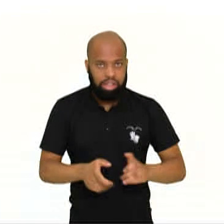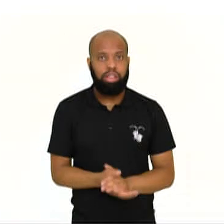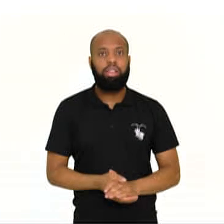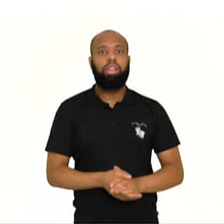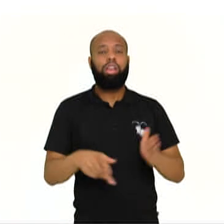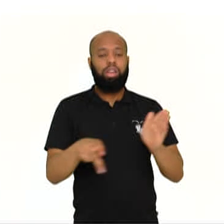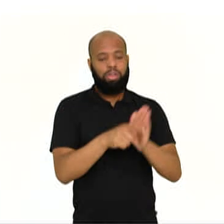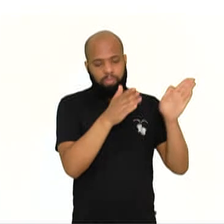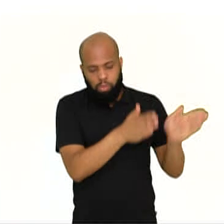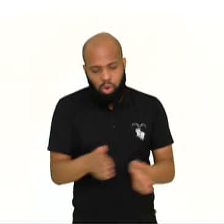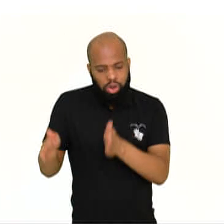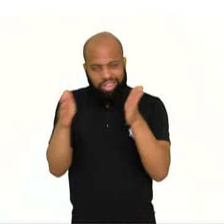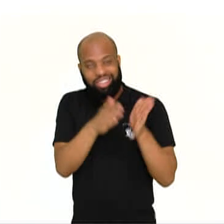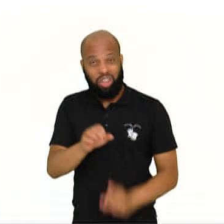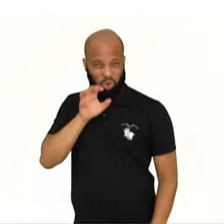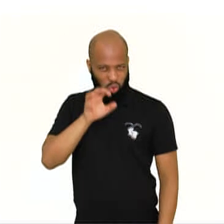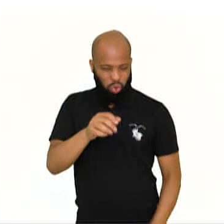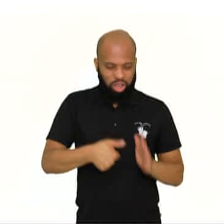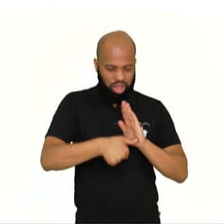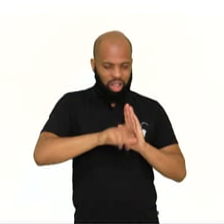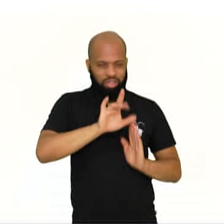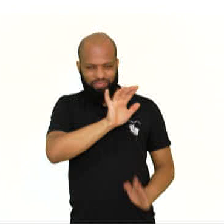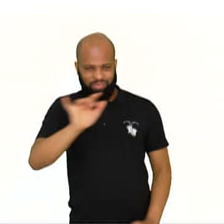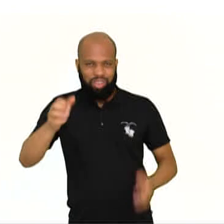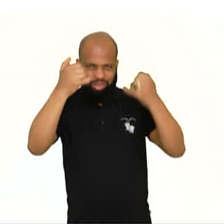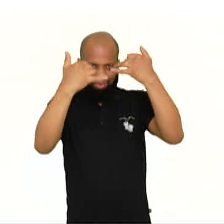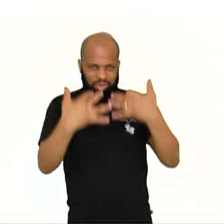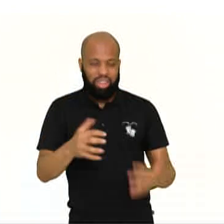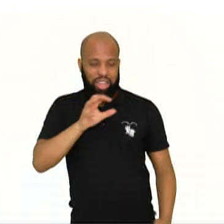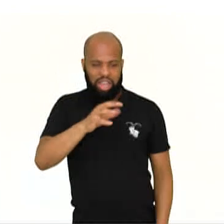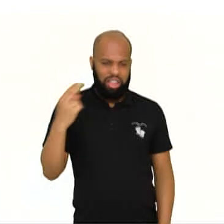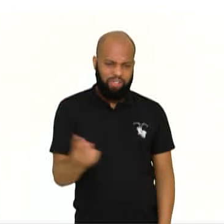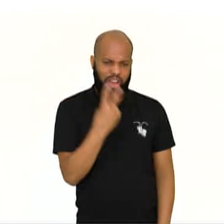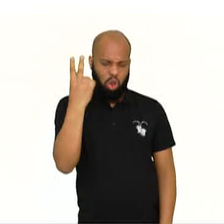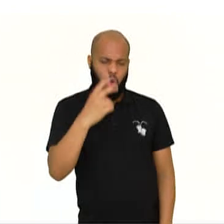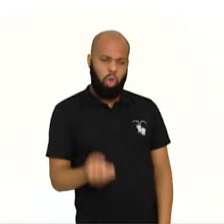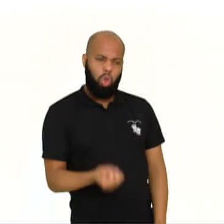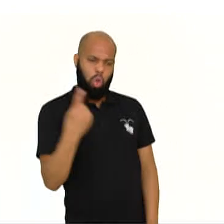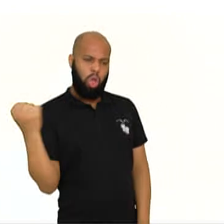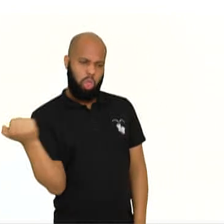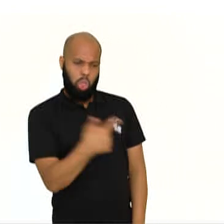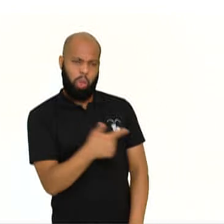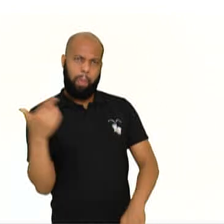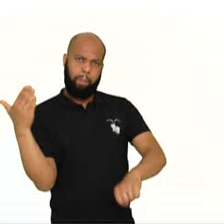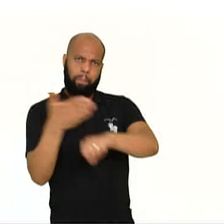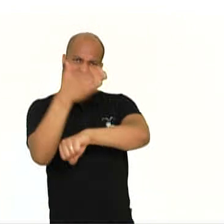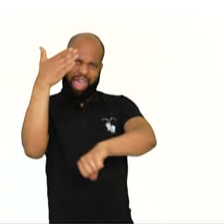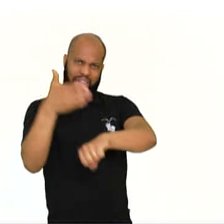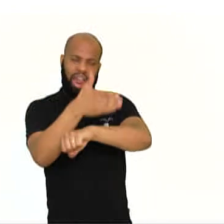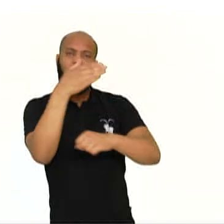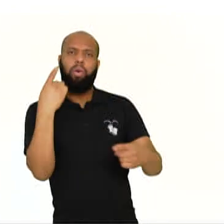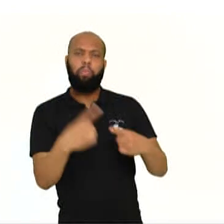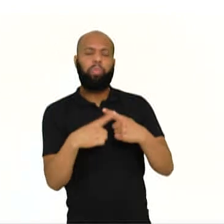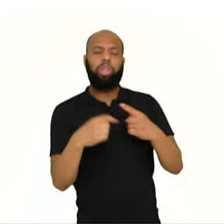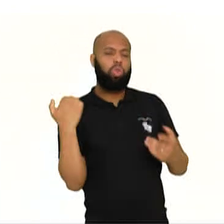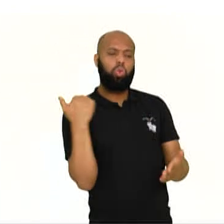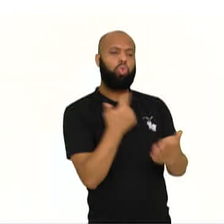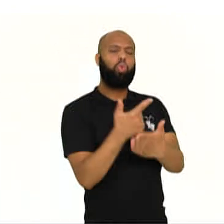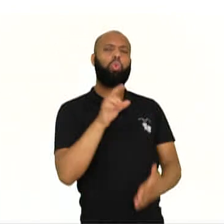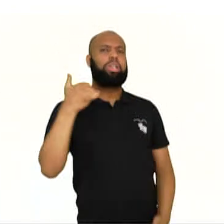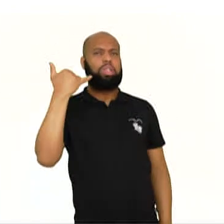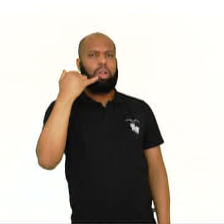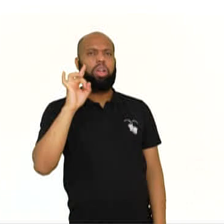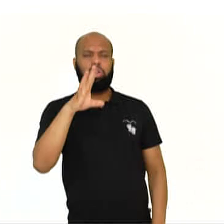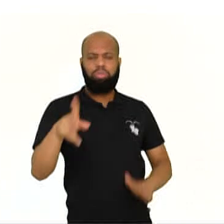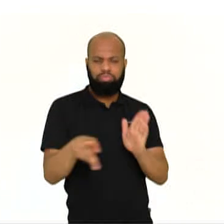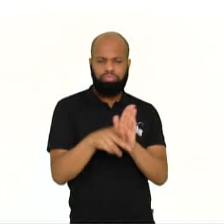No processo de fetichismo da mercadoria, esse valor é superestimado. Dessa forma, não compro o celular apenas para